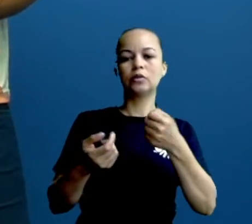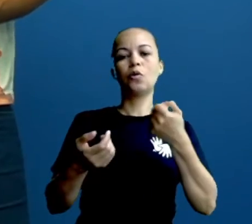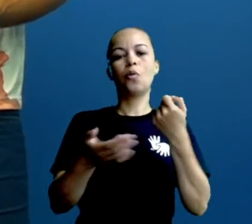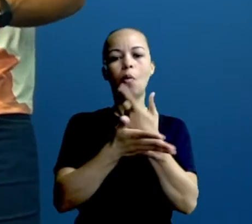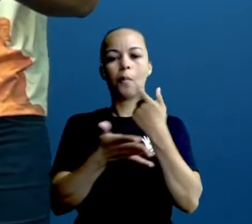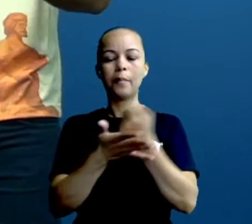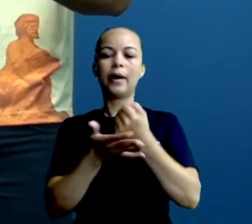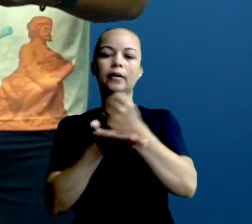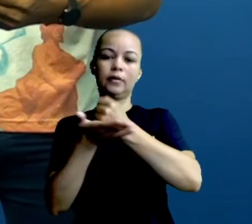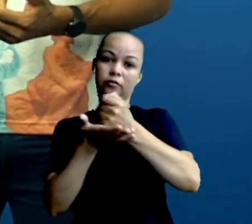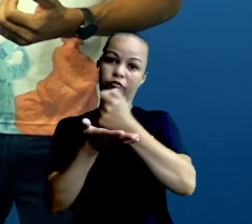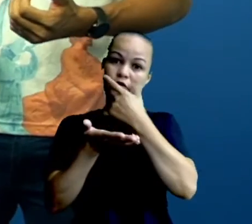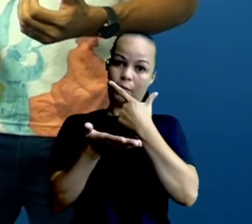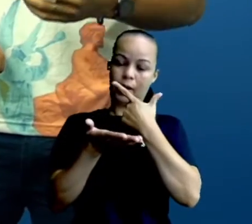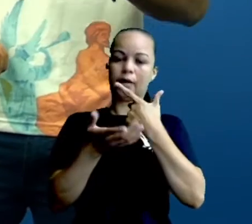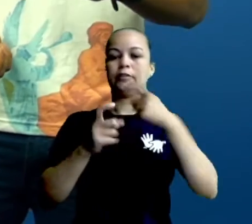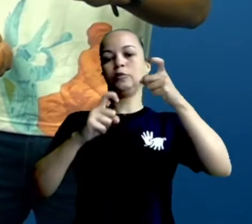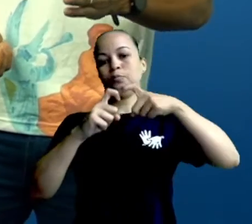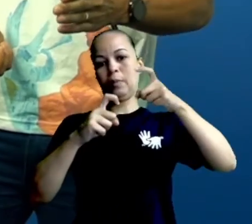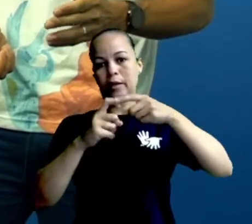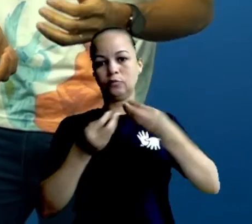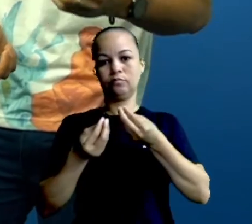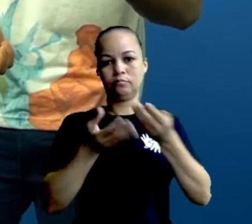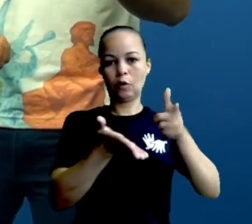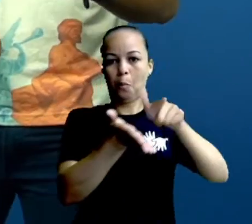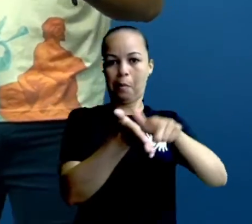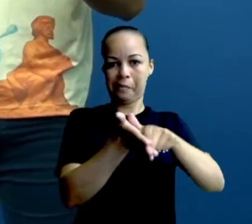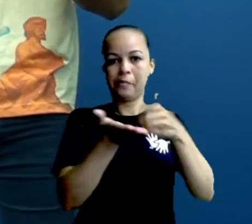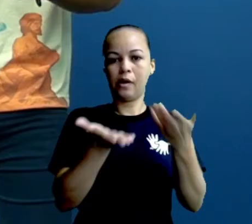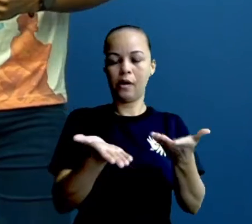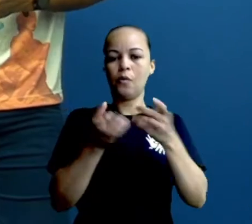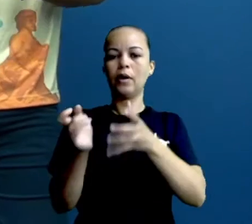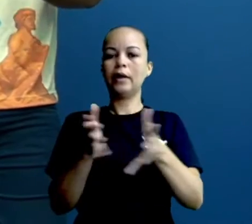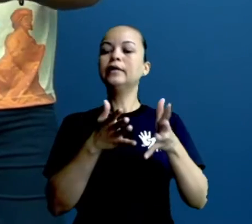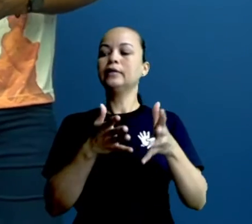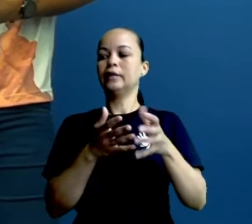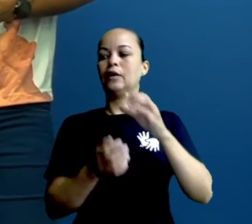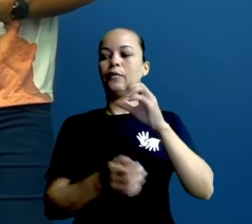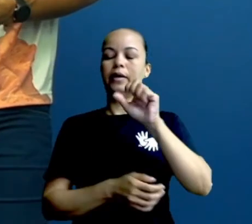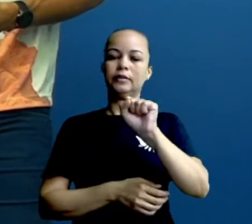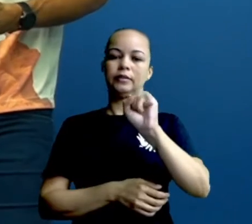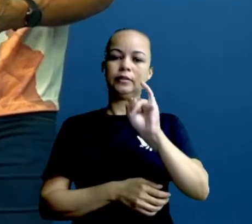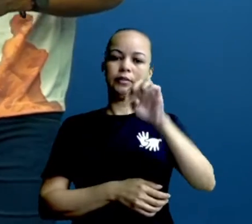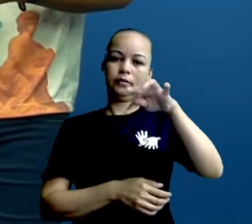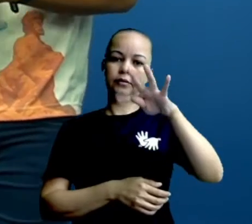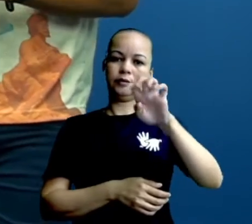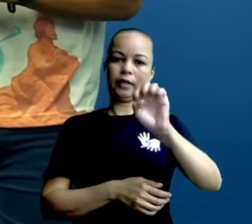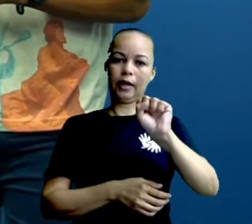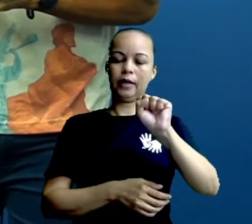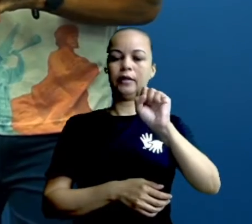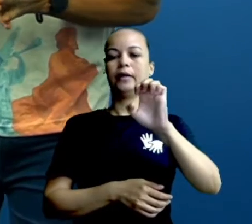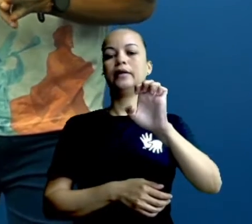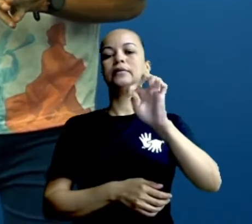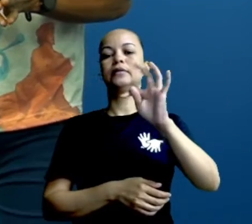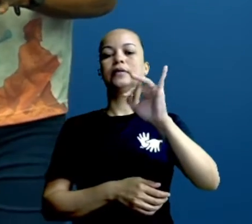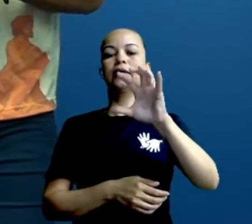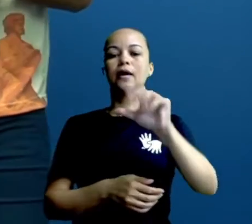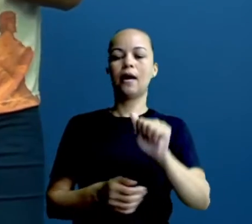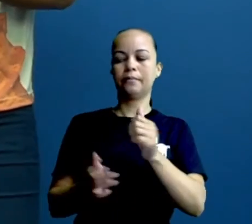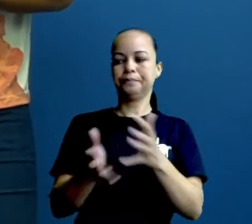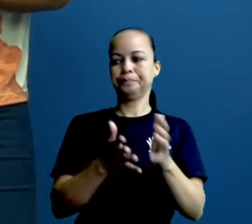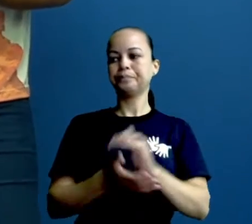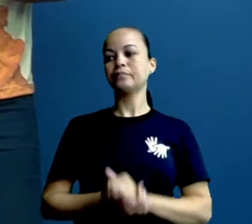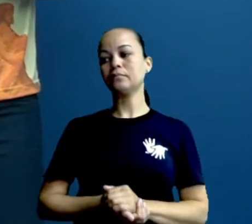médica. Essa daí se classificaria dentro da categoria da droga sintética. E nós temos as drogas